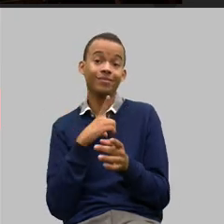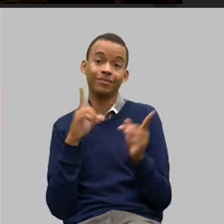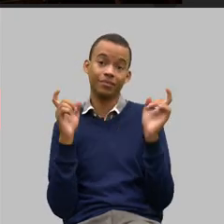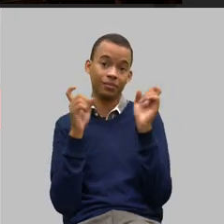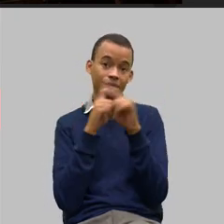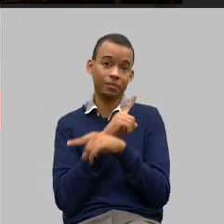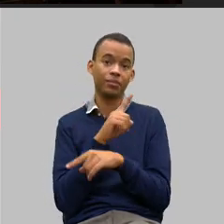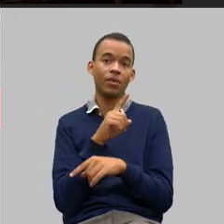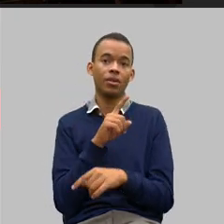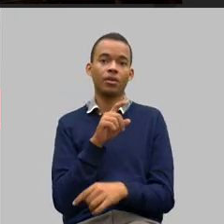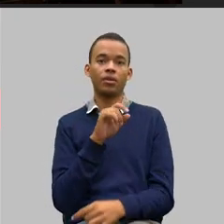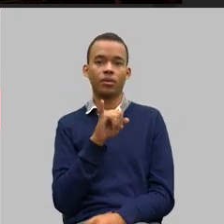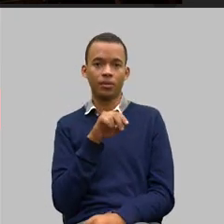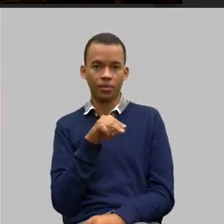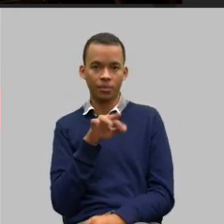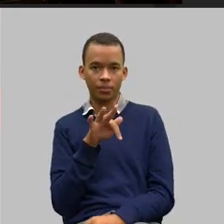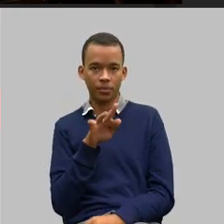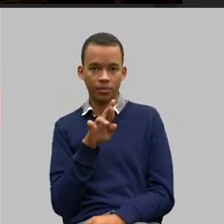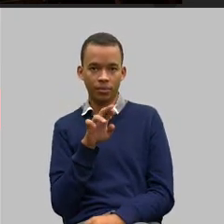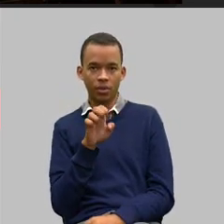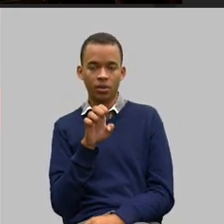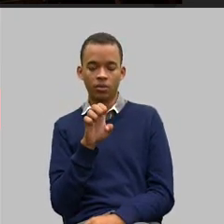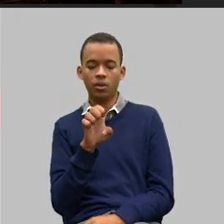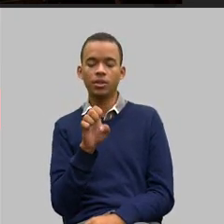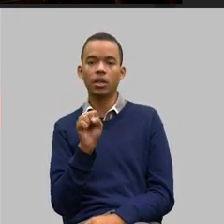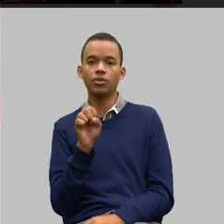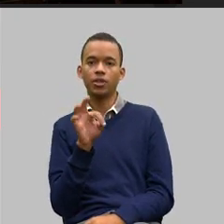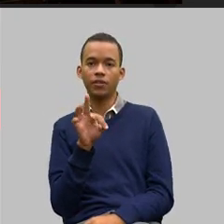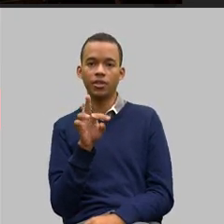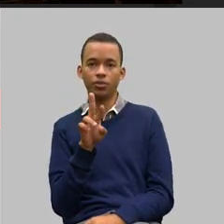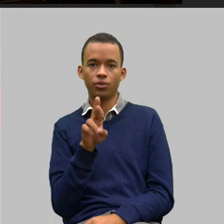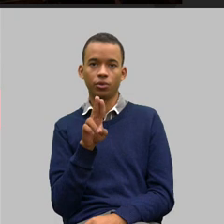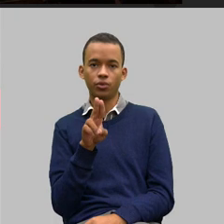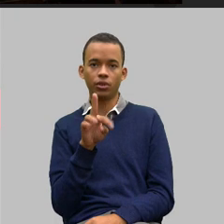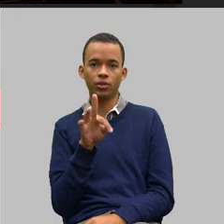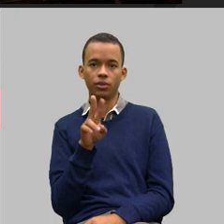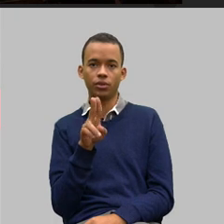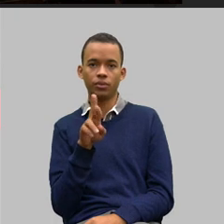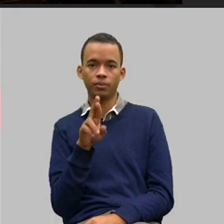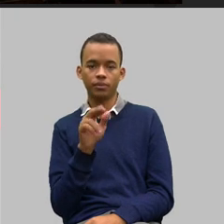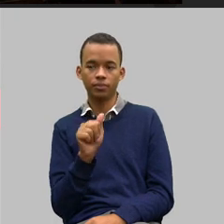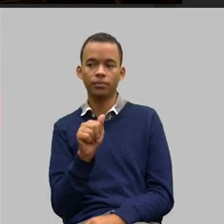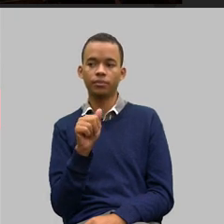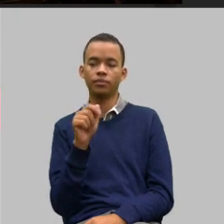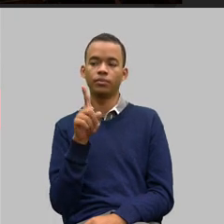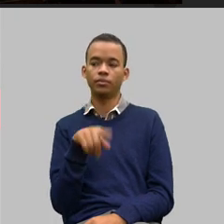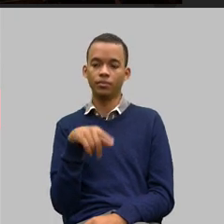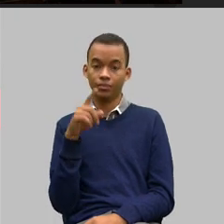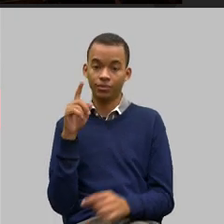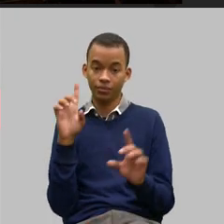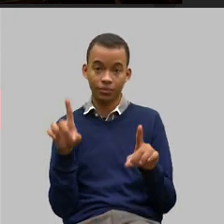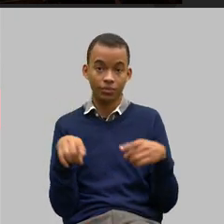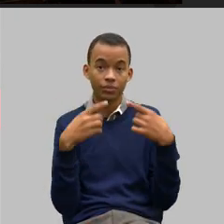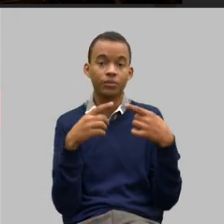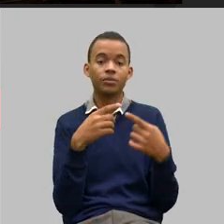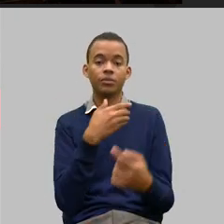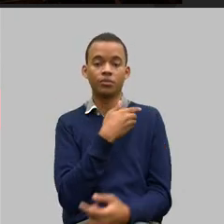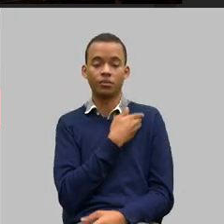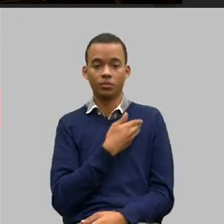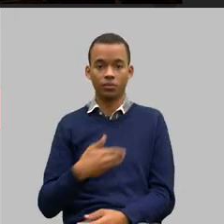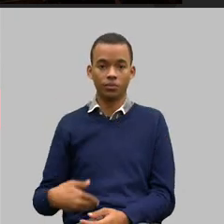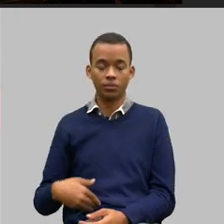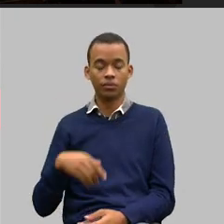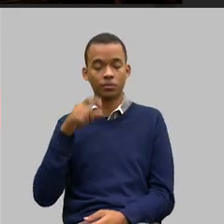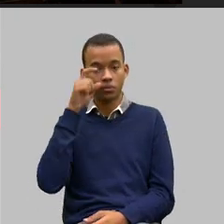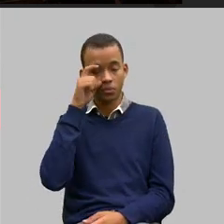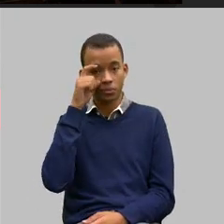orgulho né na gestão do do nosso Governador Romeu zima né de Minas Gerais ter né Tem tem sido um farol pro pro